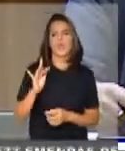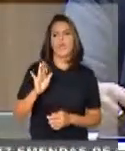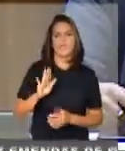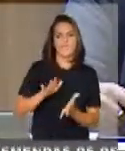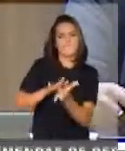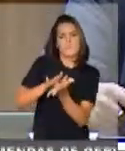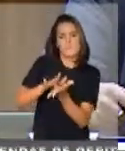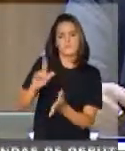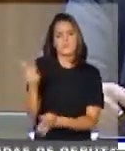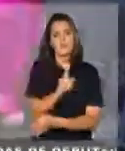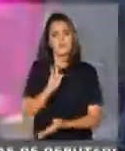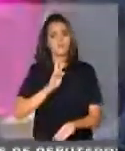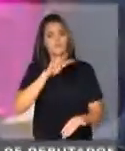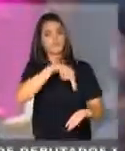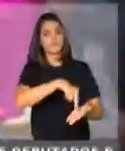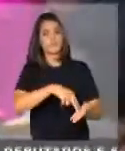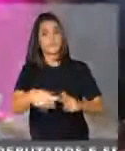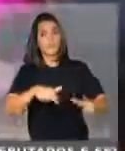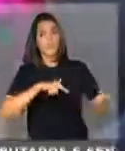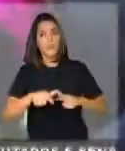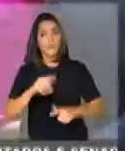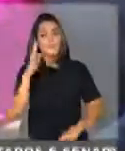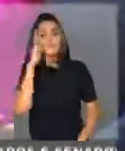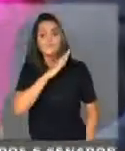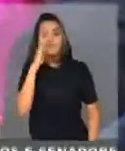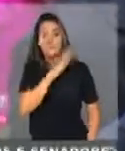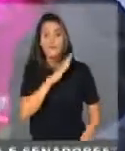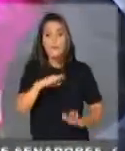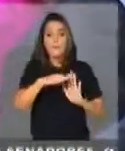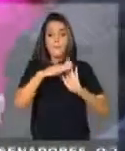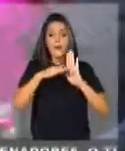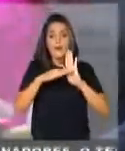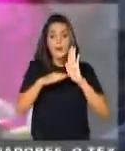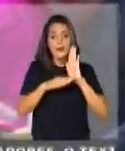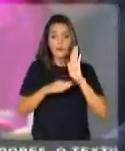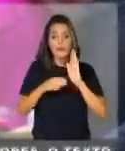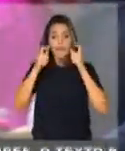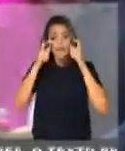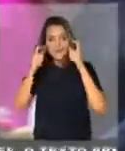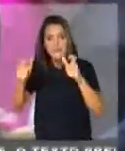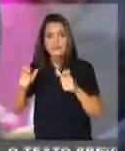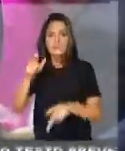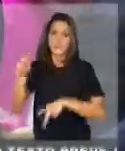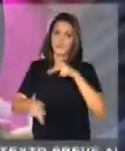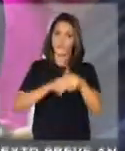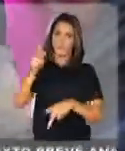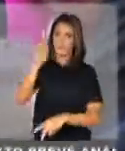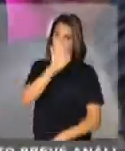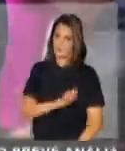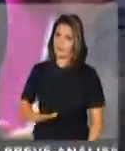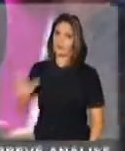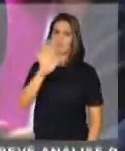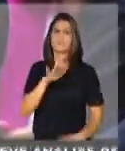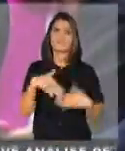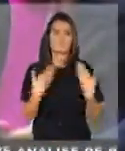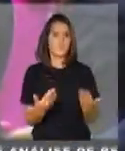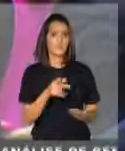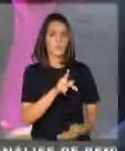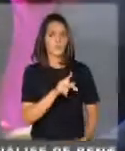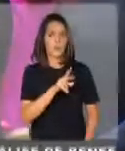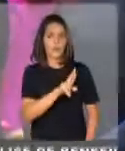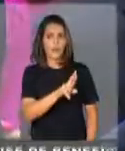mostrar serviço, da celeridade, as pautas dessa casa, que são de interesse da nação, do nosso país, de modo geral. Então, o